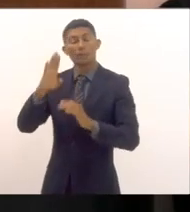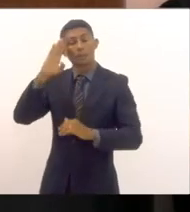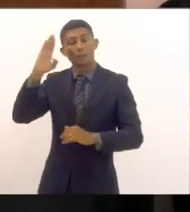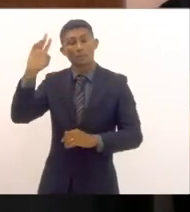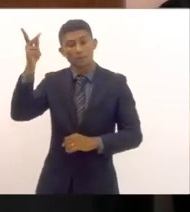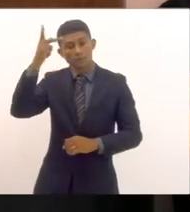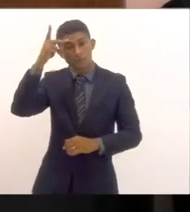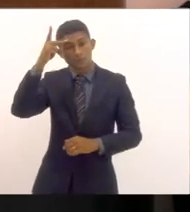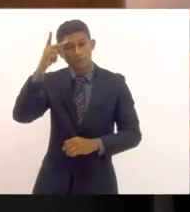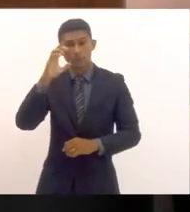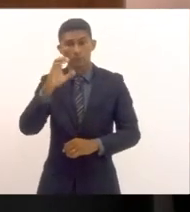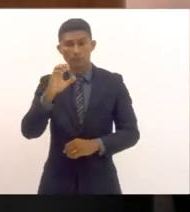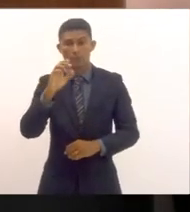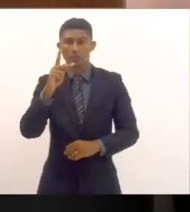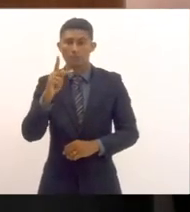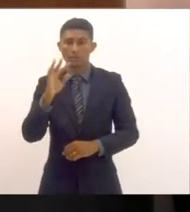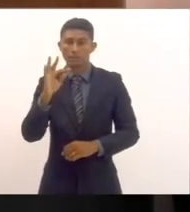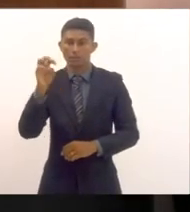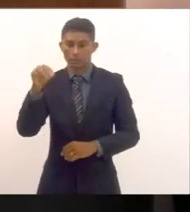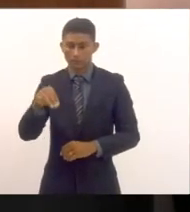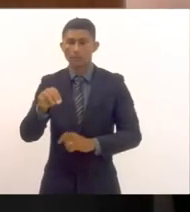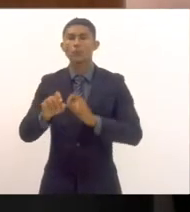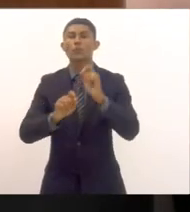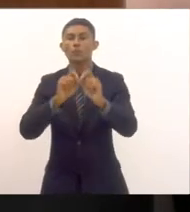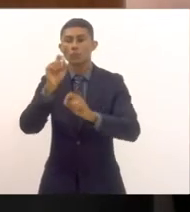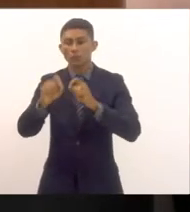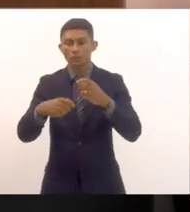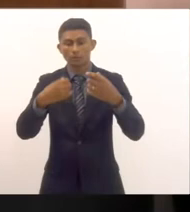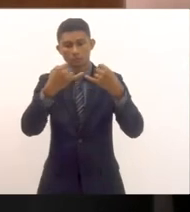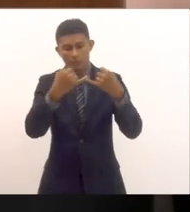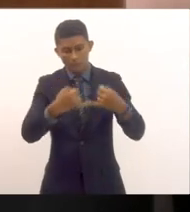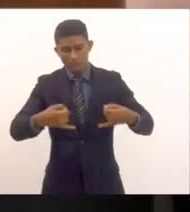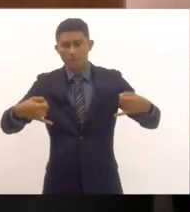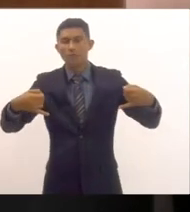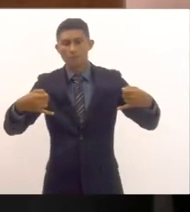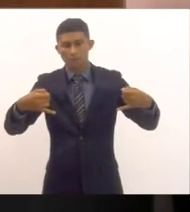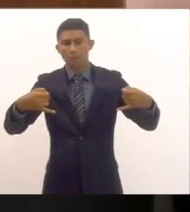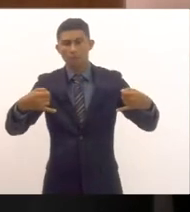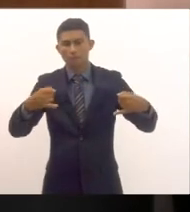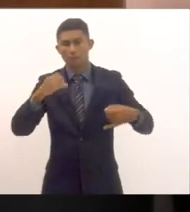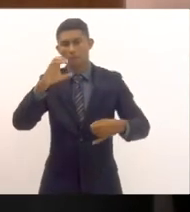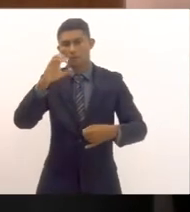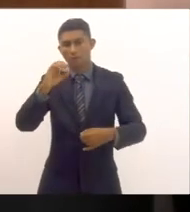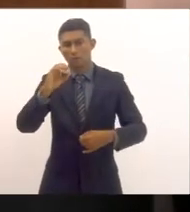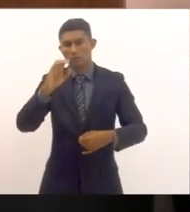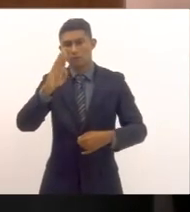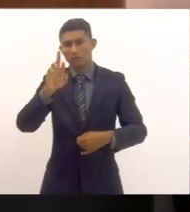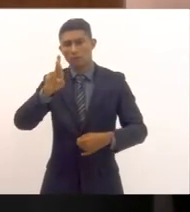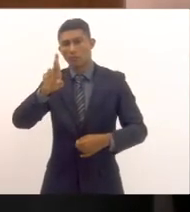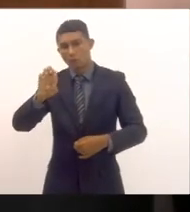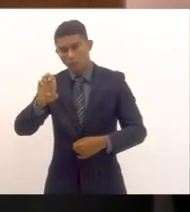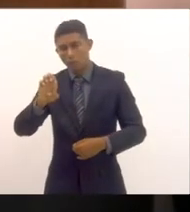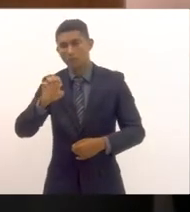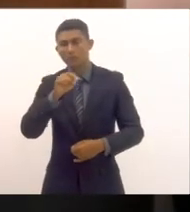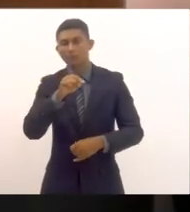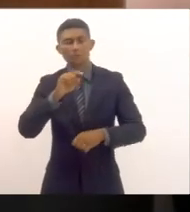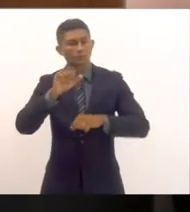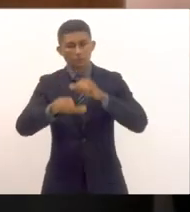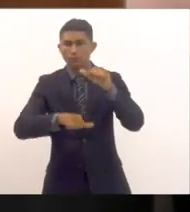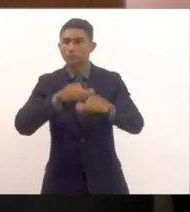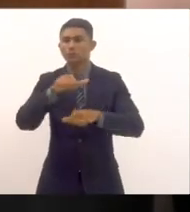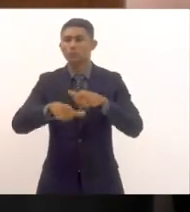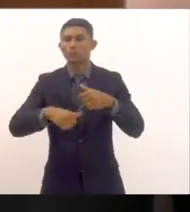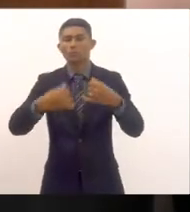pela CPTM que fala sobre a substituição da Fiação de cobre que hoje é utilizada né da SuperVia para uma